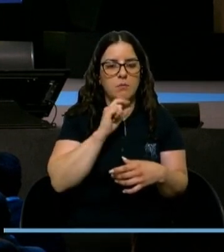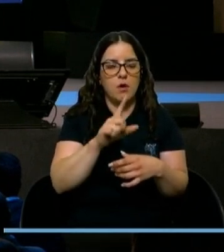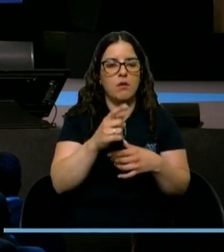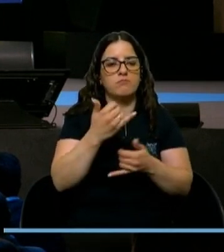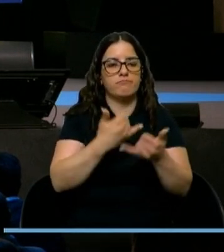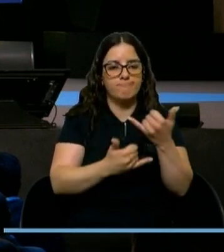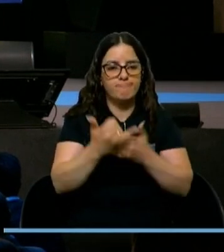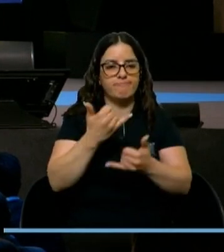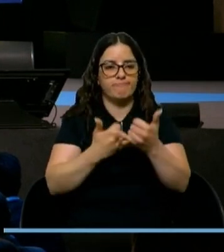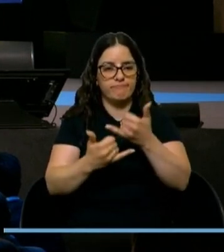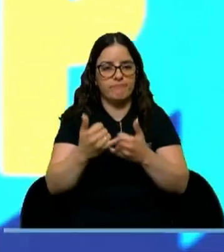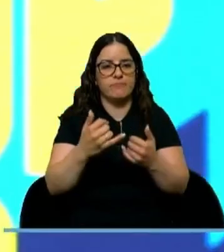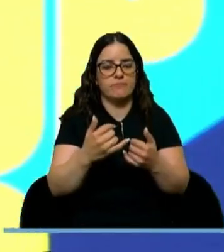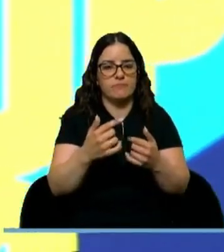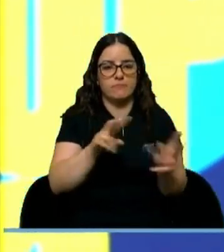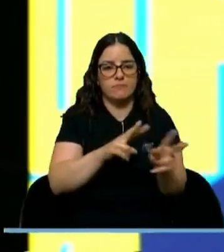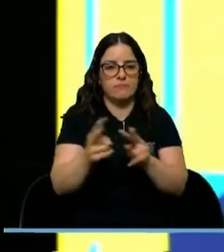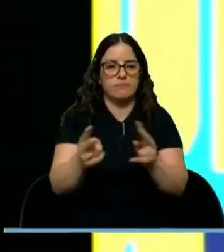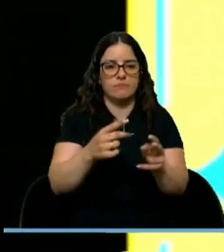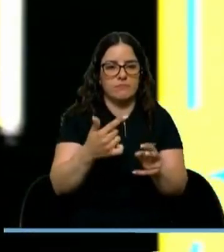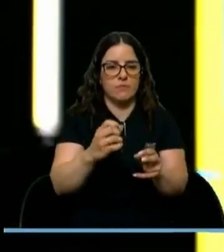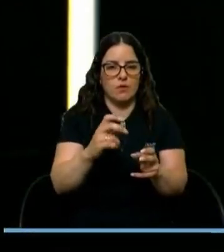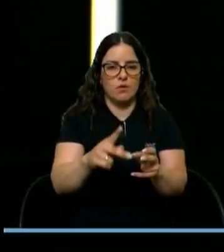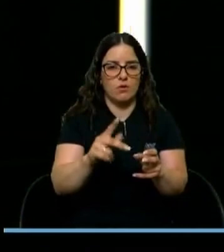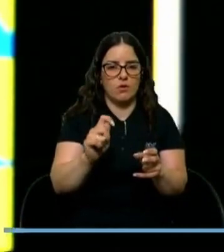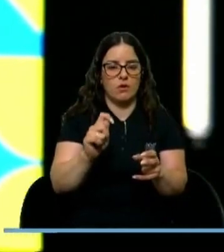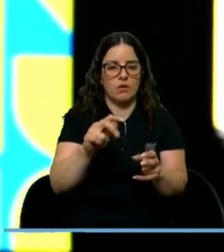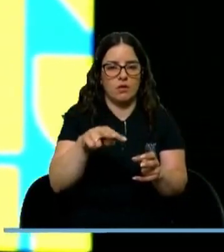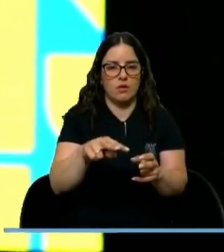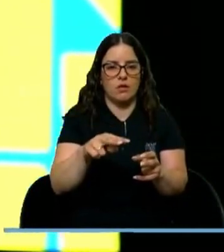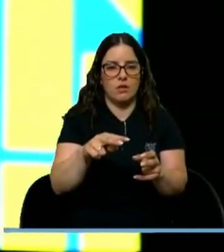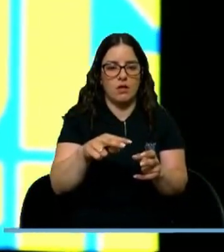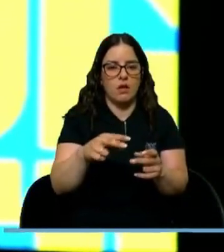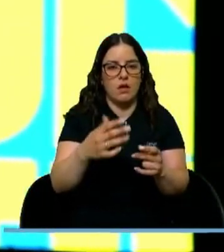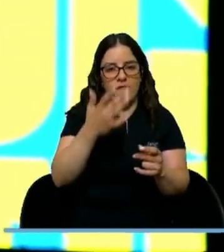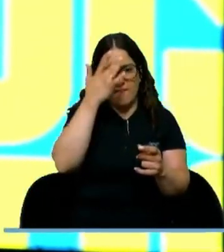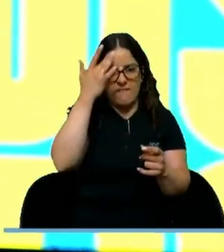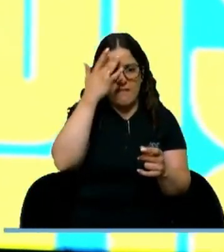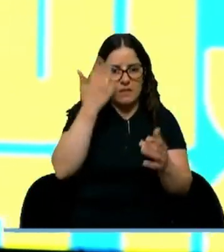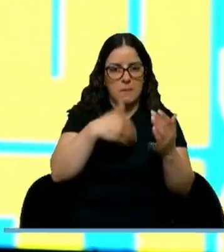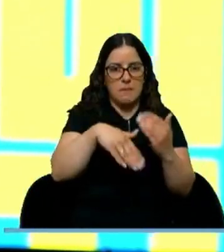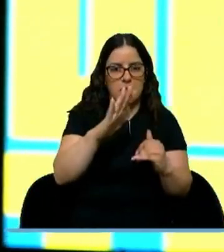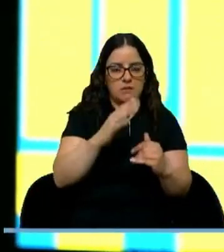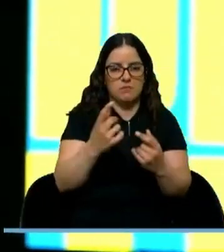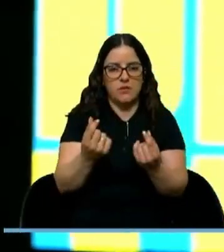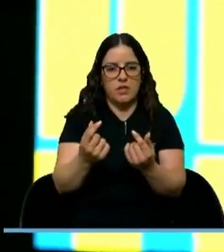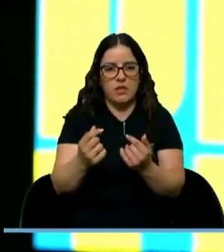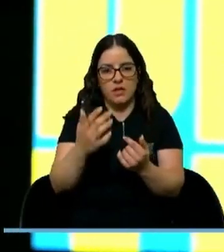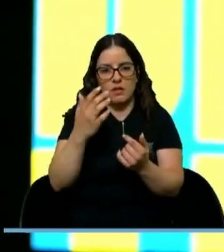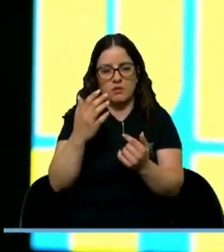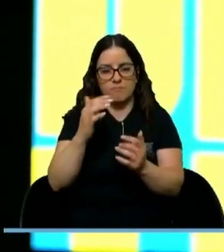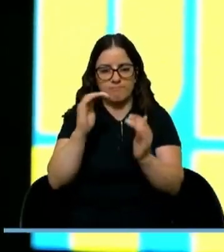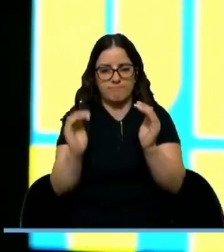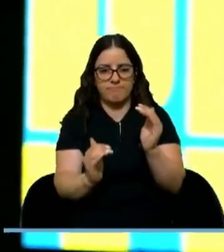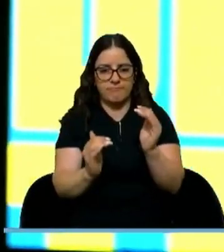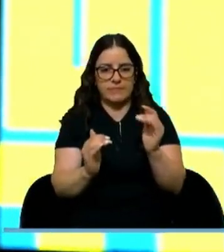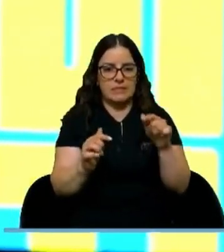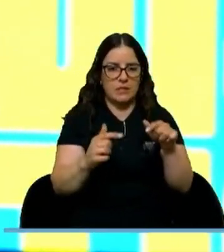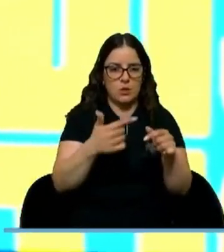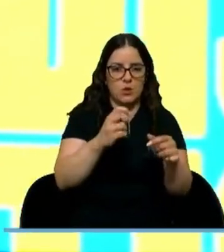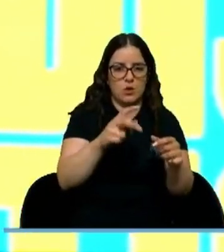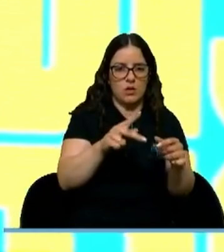transacionar o token com a mesma facilidade, até com mais facilidade do que transacionamos dinheiro. Significa que o direito de propriedade associado às